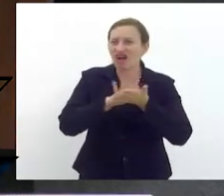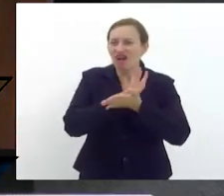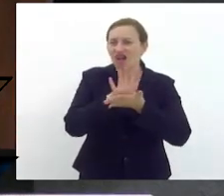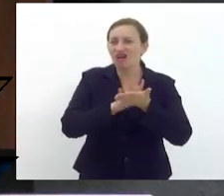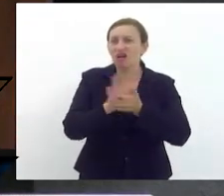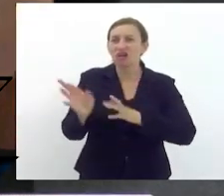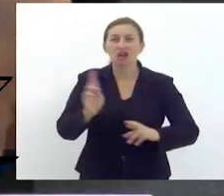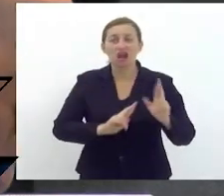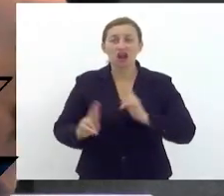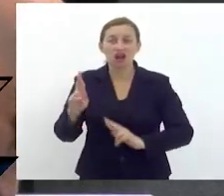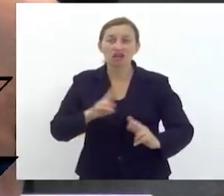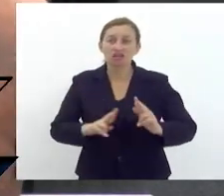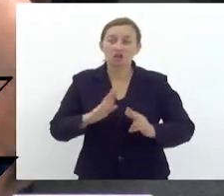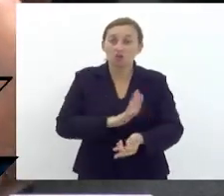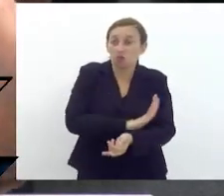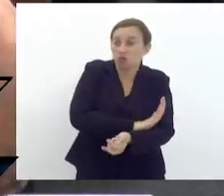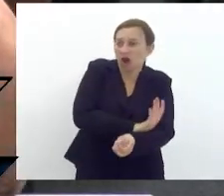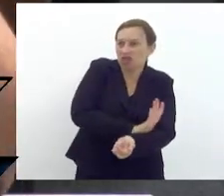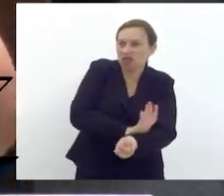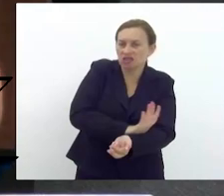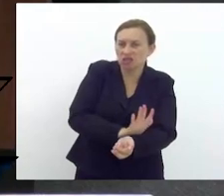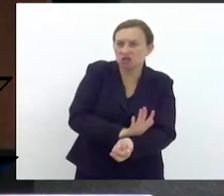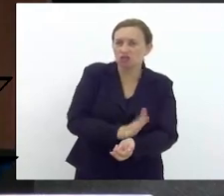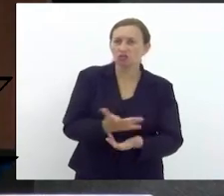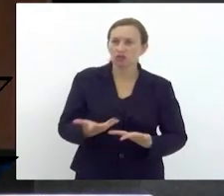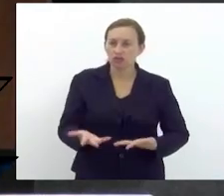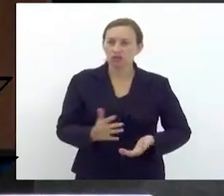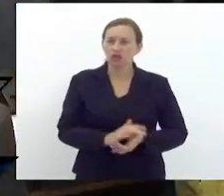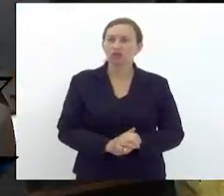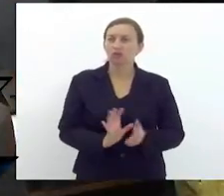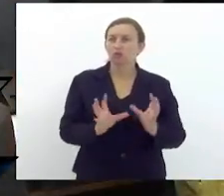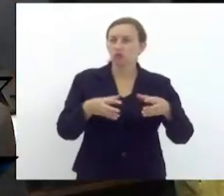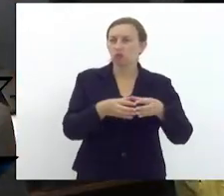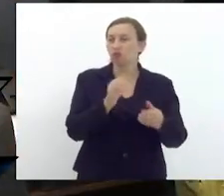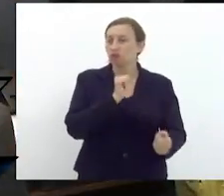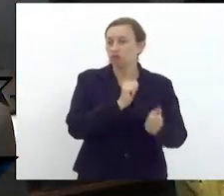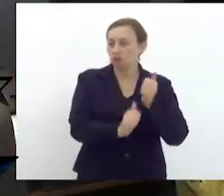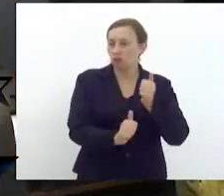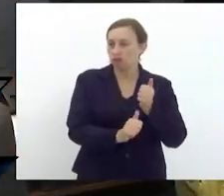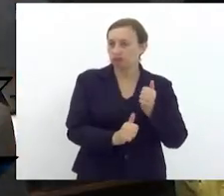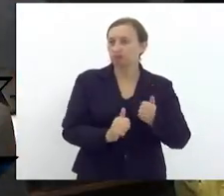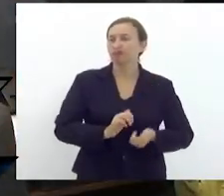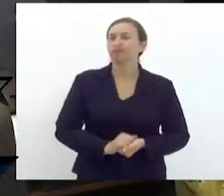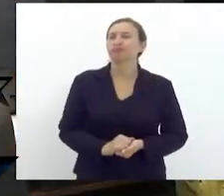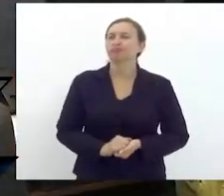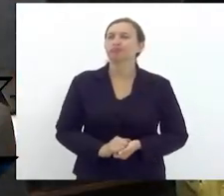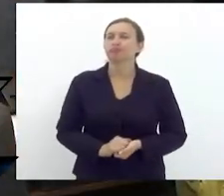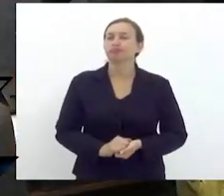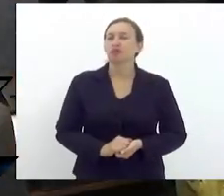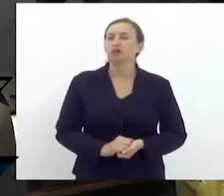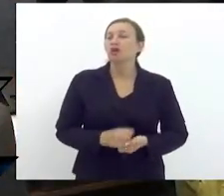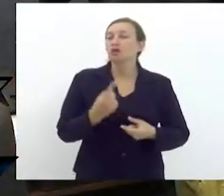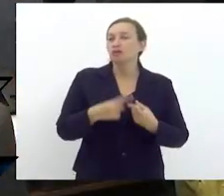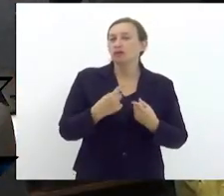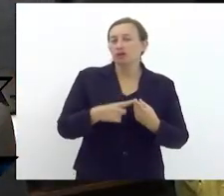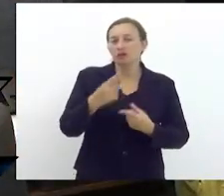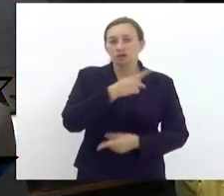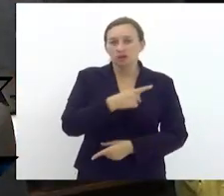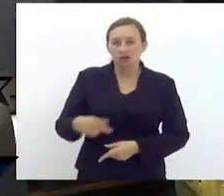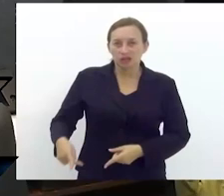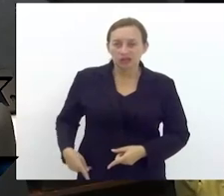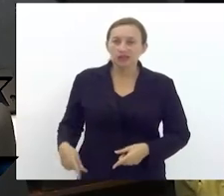a esses atos de racismo pela la liga que está porque o presidente